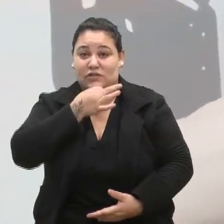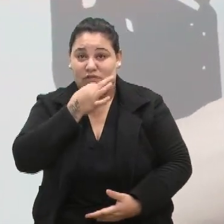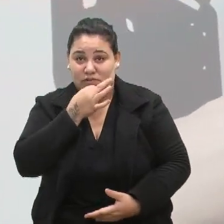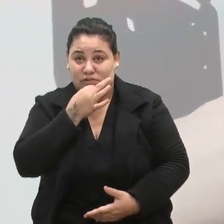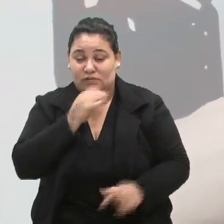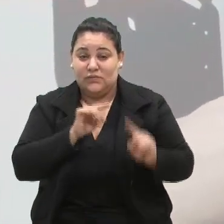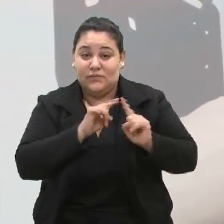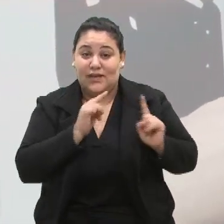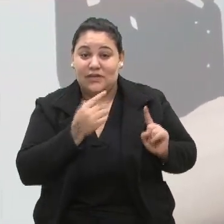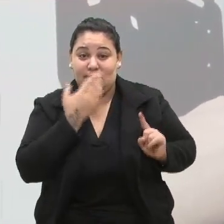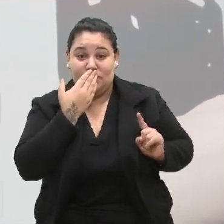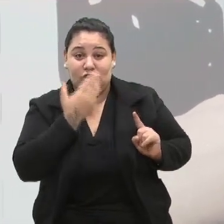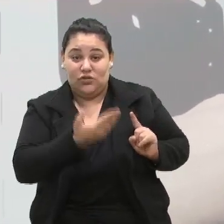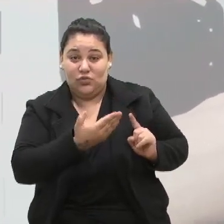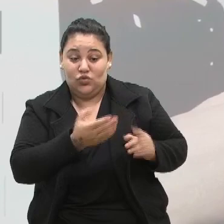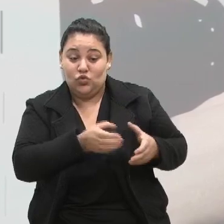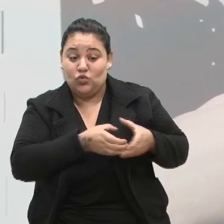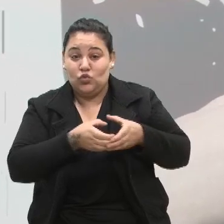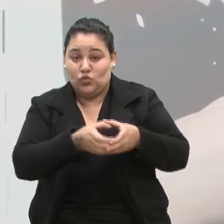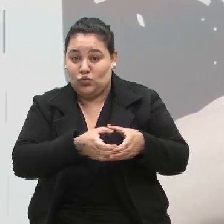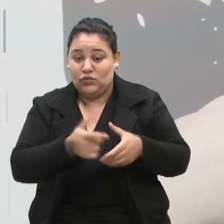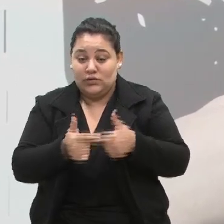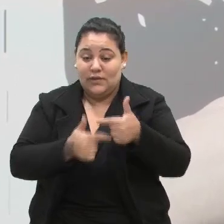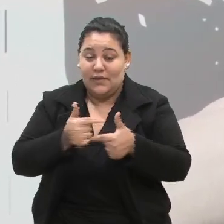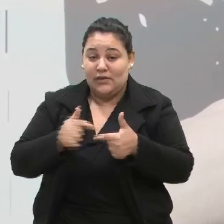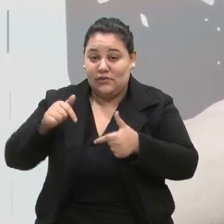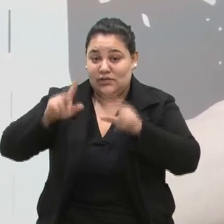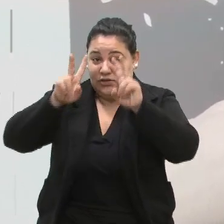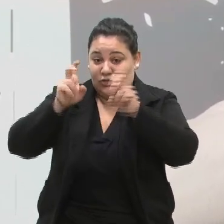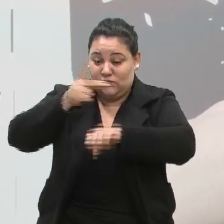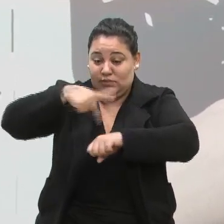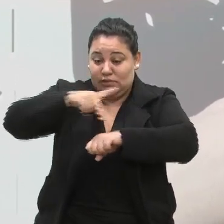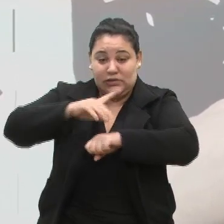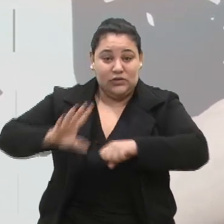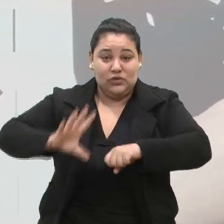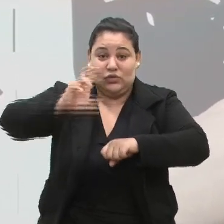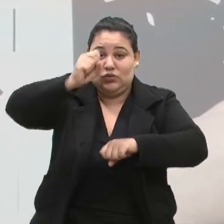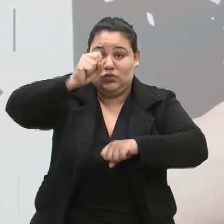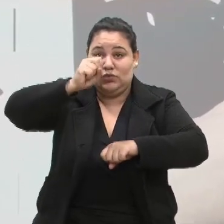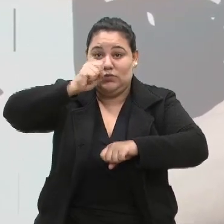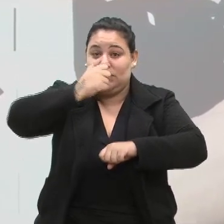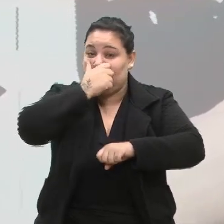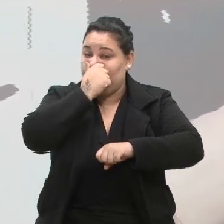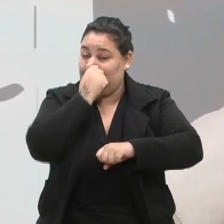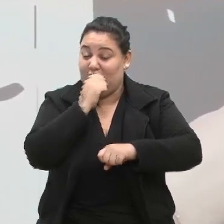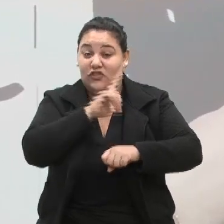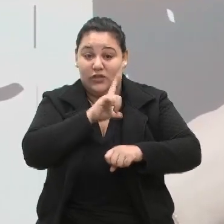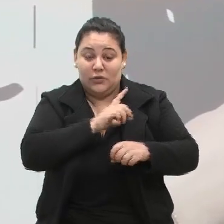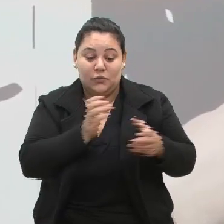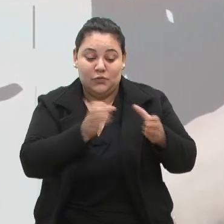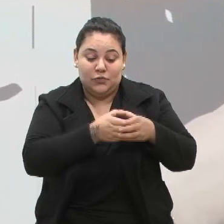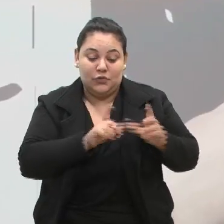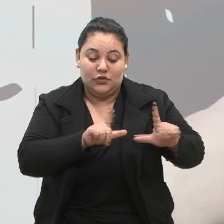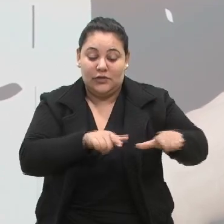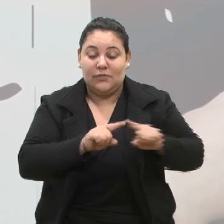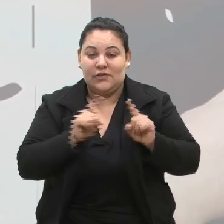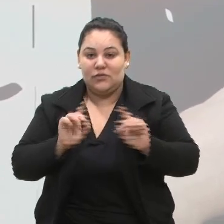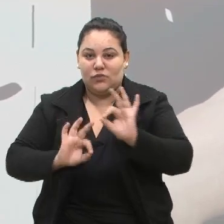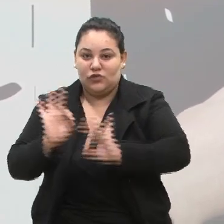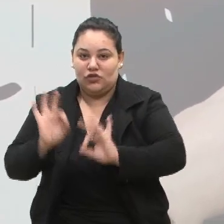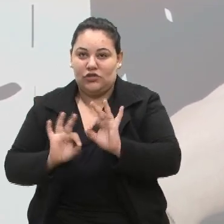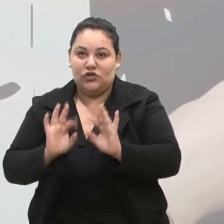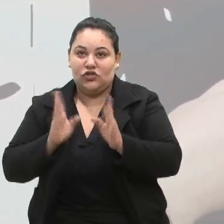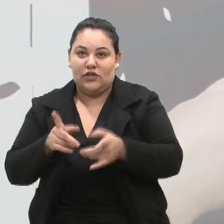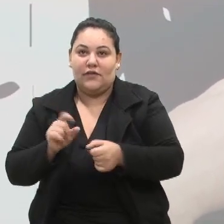a pedido de um grupo que trabalha esse tema no país inteiro. Nós temos um grupo local, mas é um projeto que é